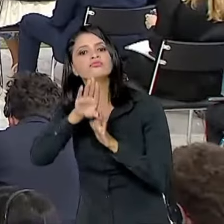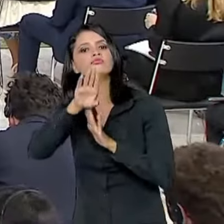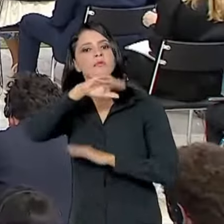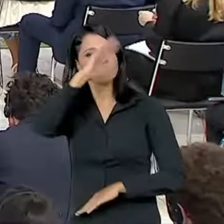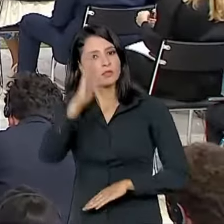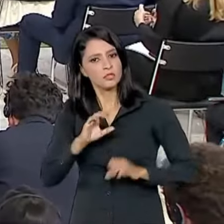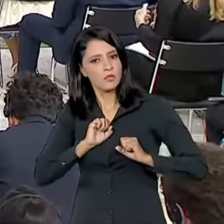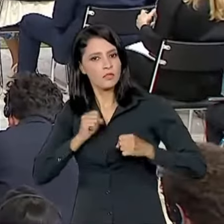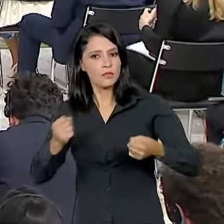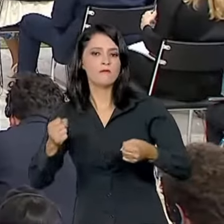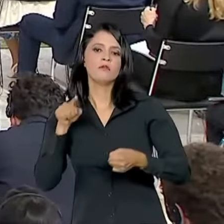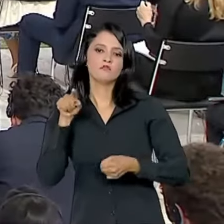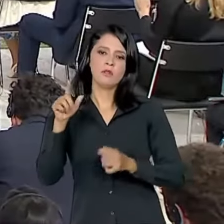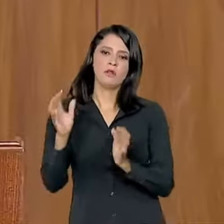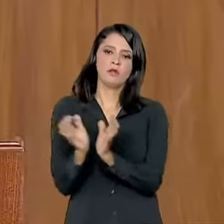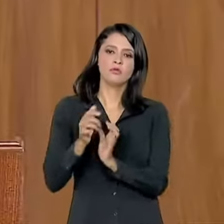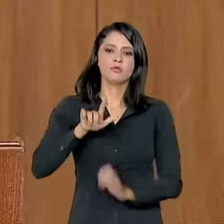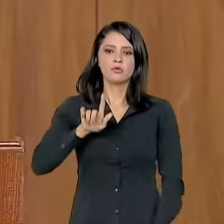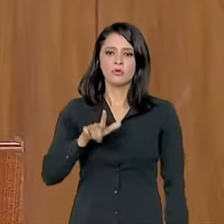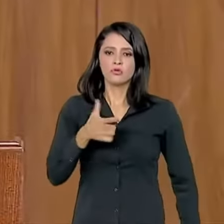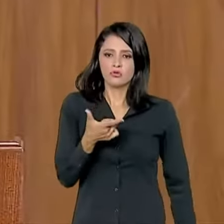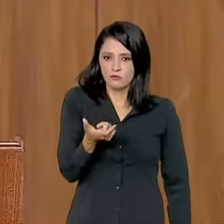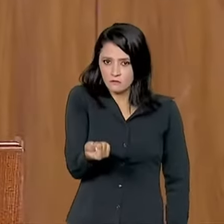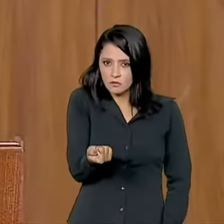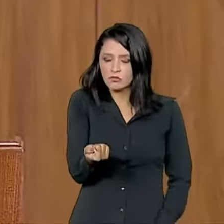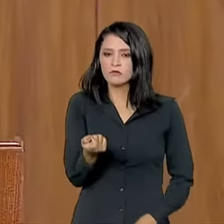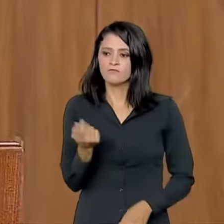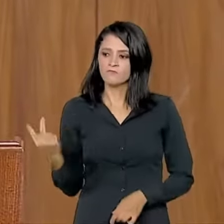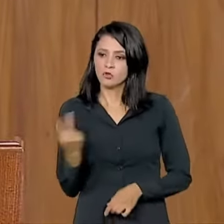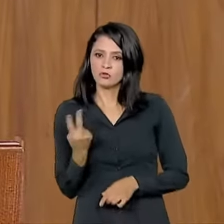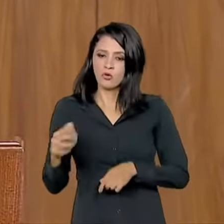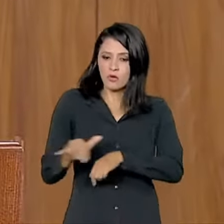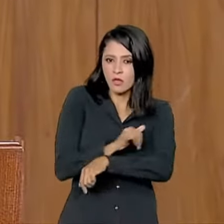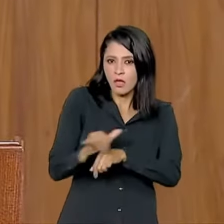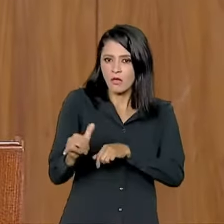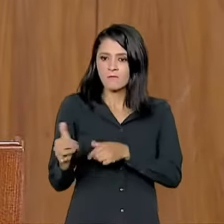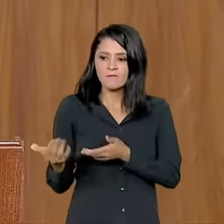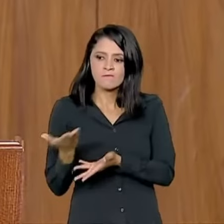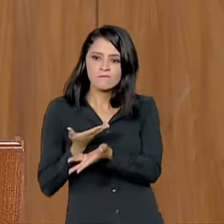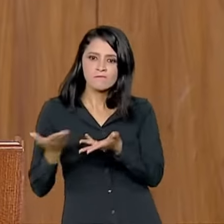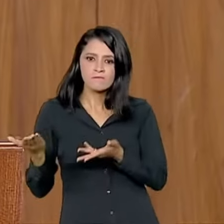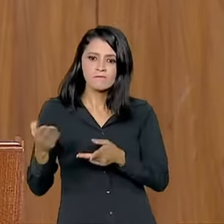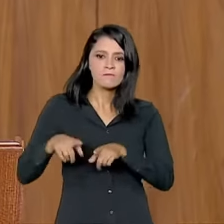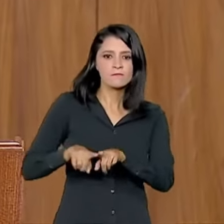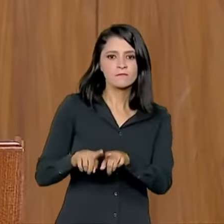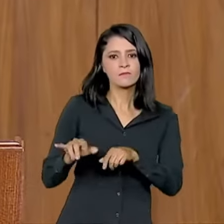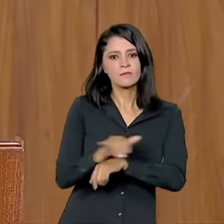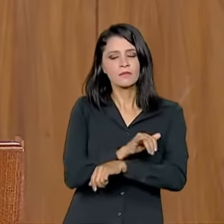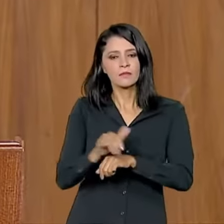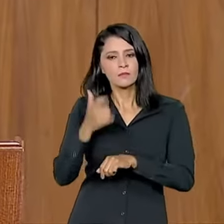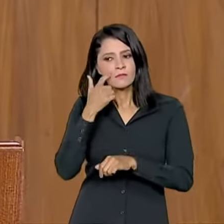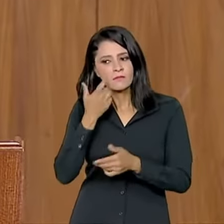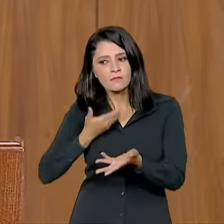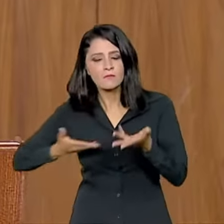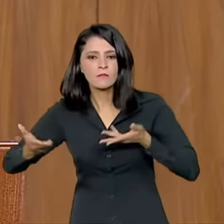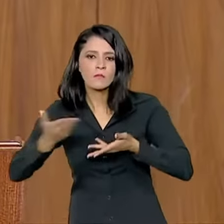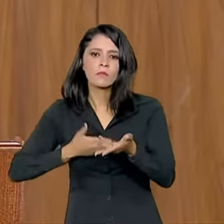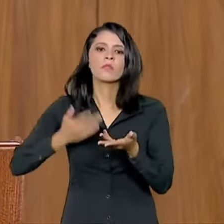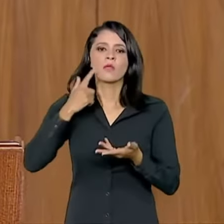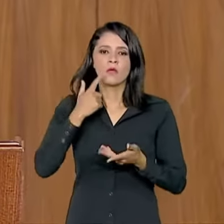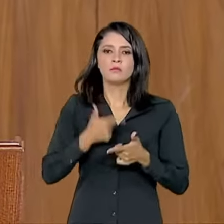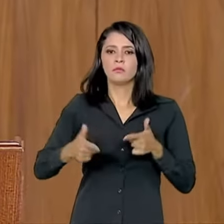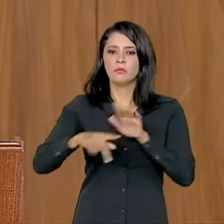Brasil defende no G20. Como parceiros estratégicos, trocamos impressões sobre os grandes dilemas com os